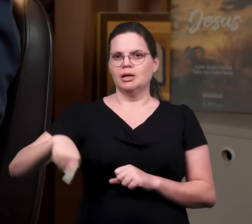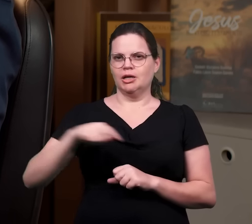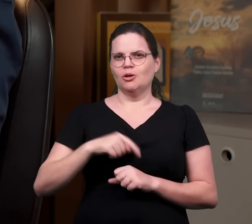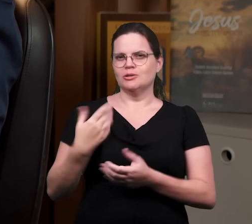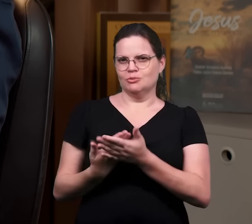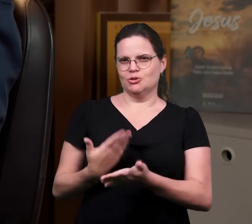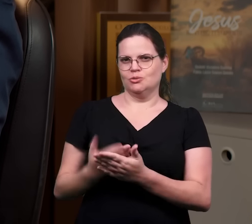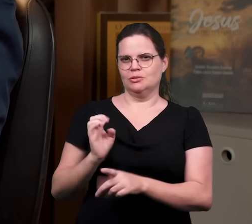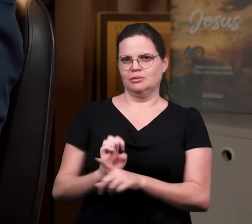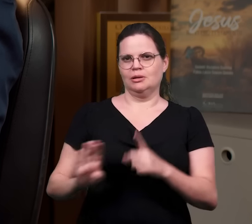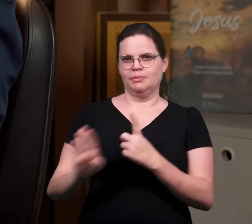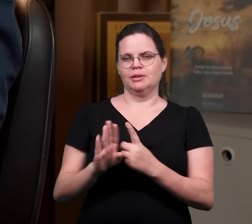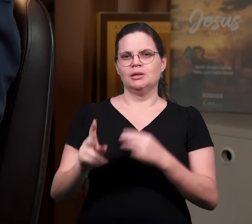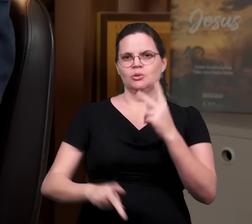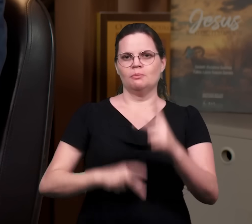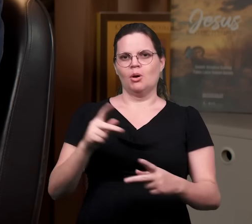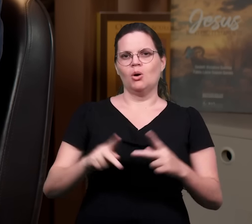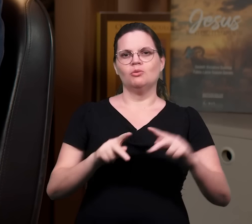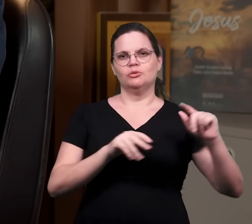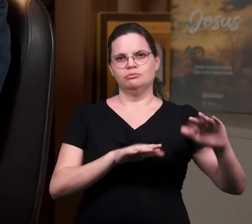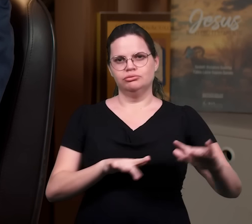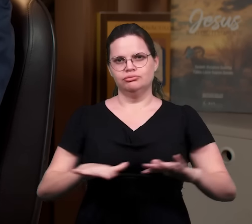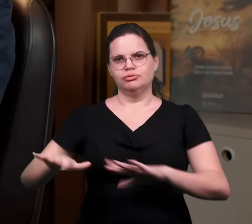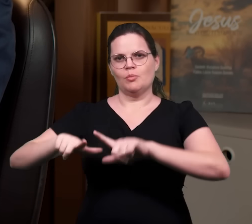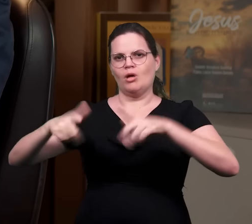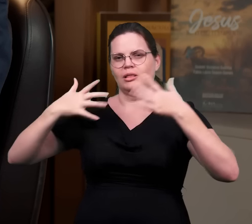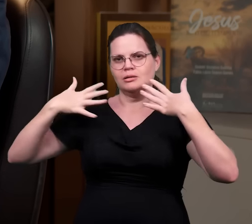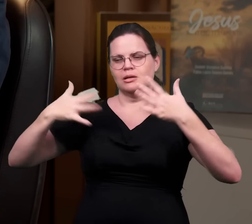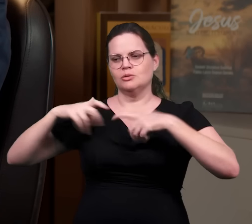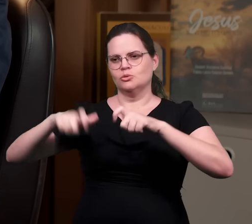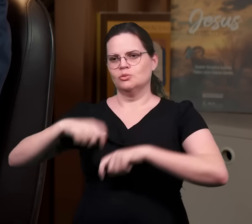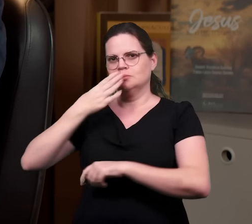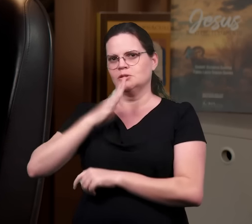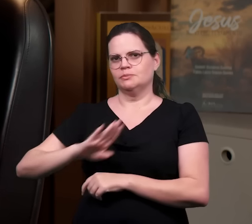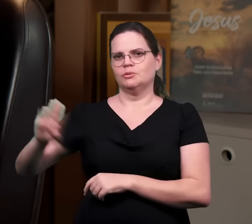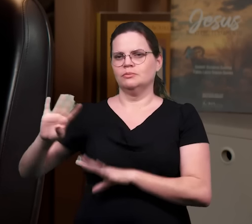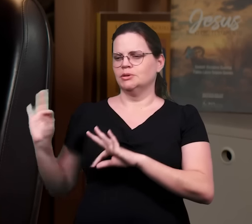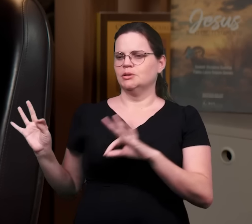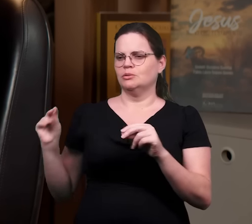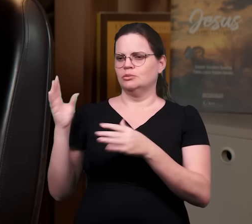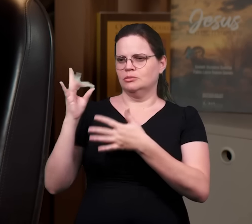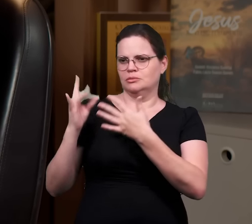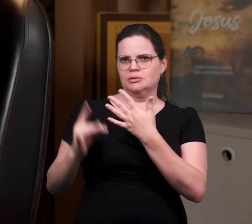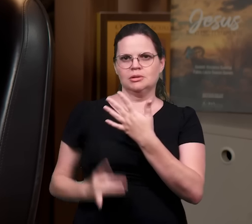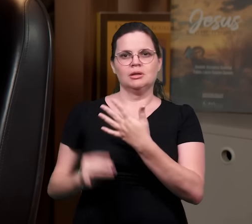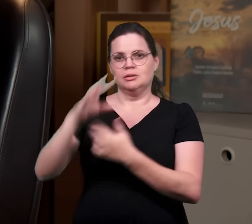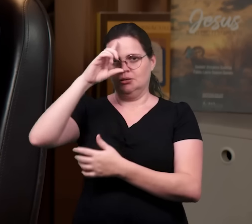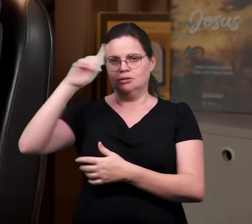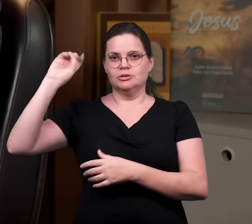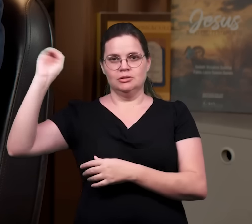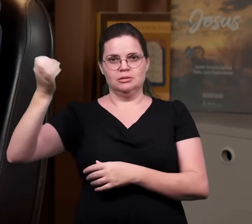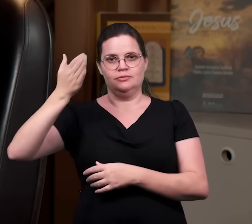Escola Bíblica Dominical, a caminhada de Israel, os sinais de Deus, a entrada na Terra Prometida, tudo que Deus havia